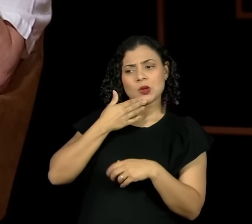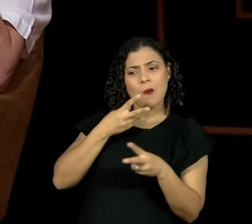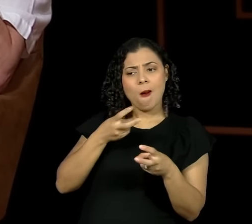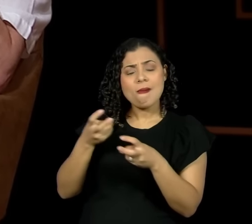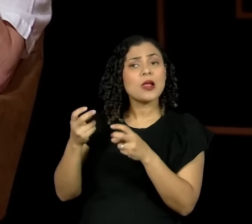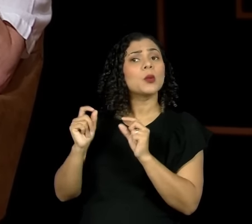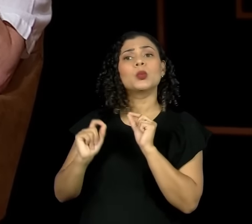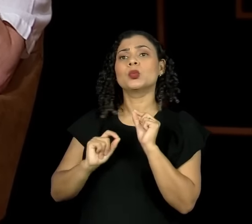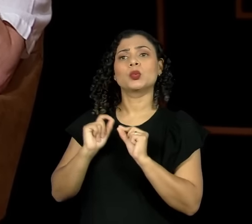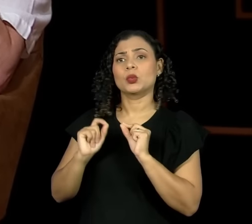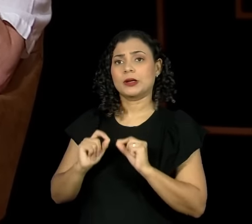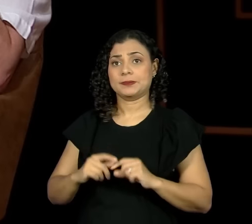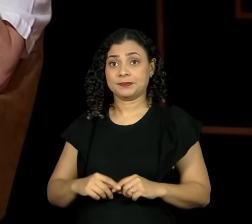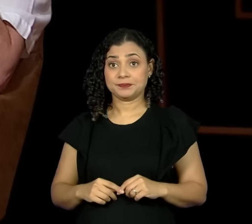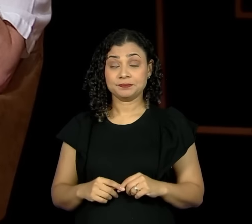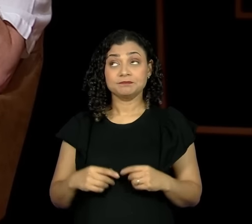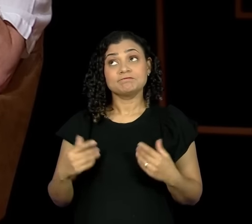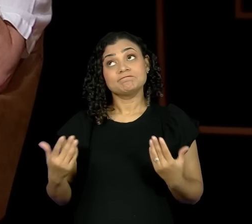da